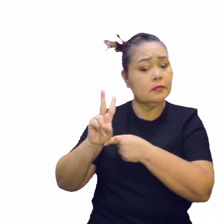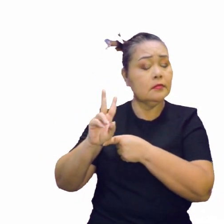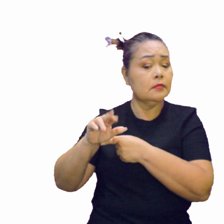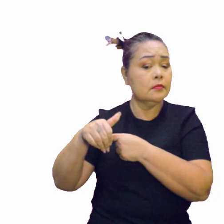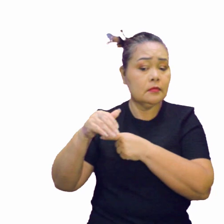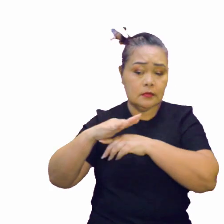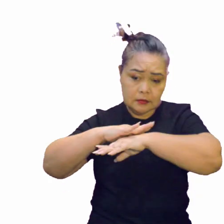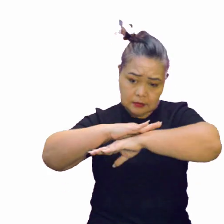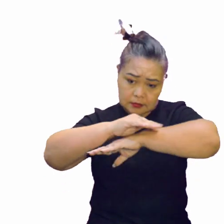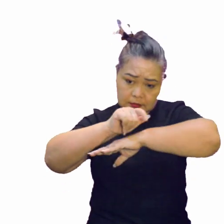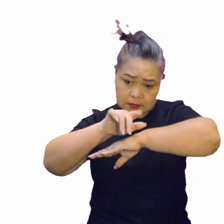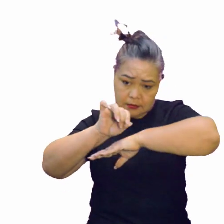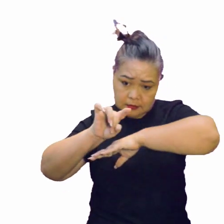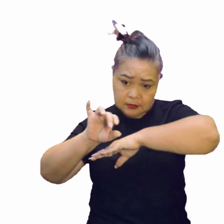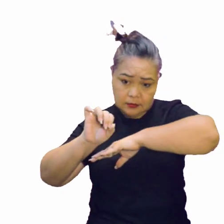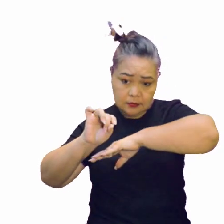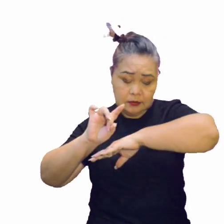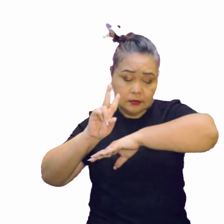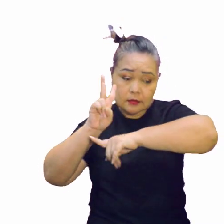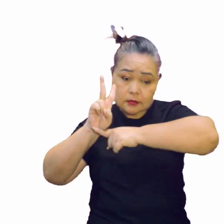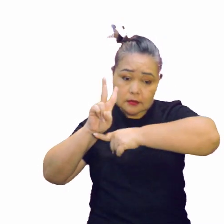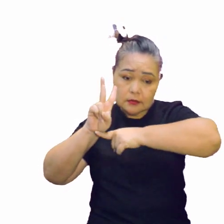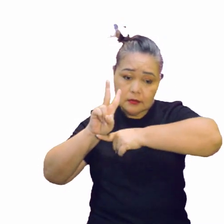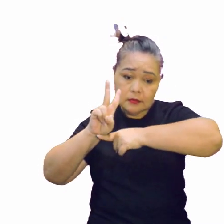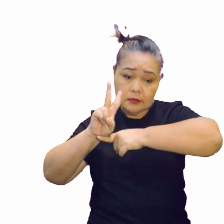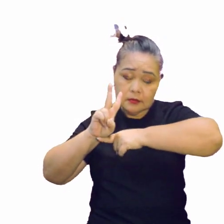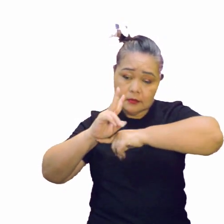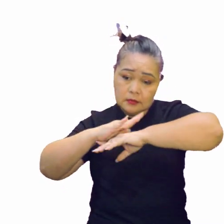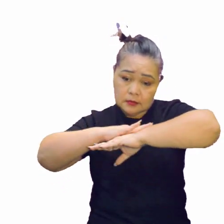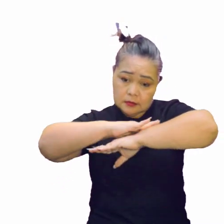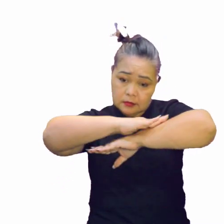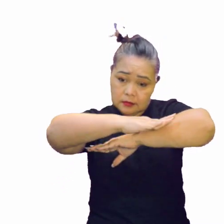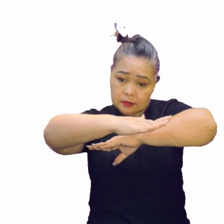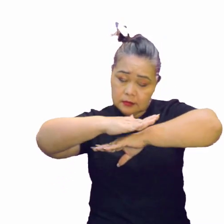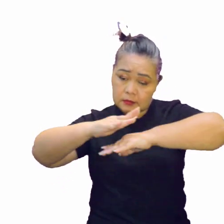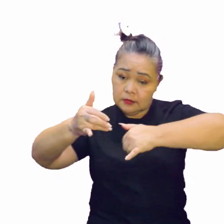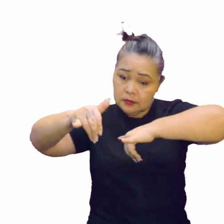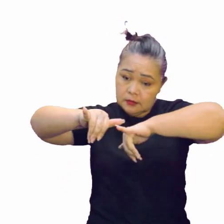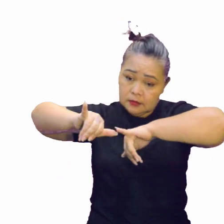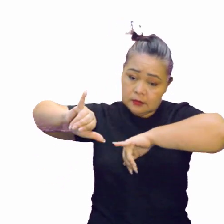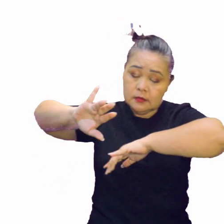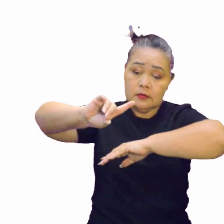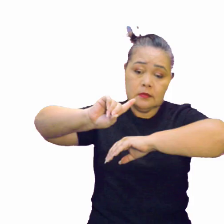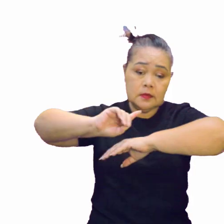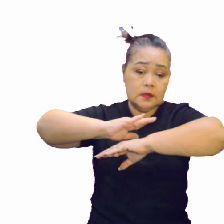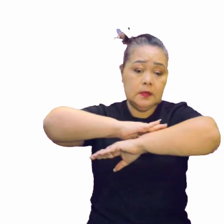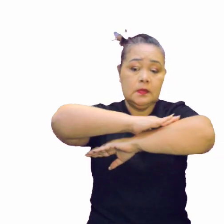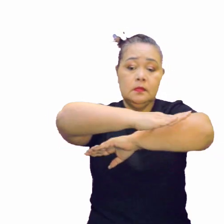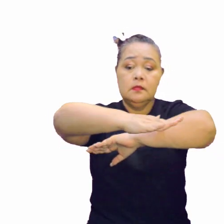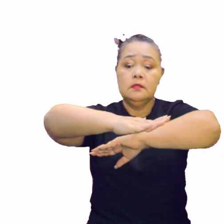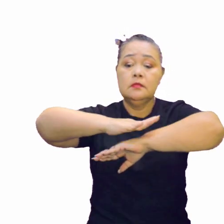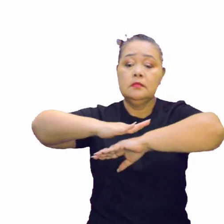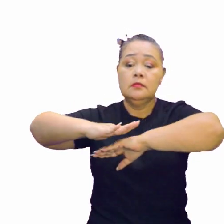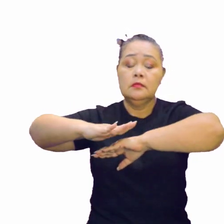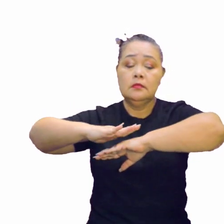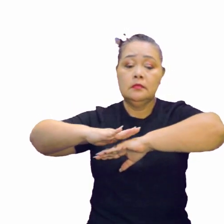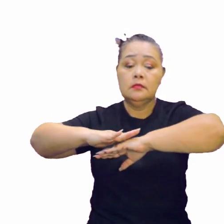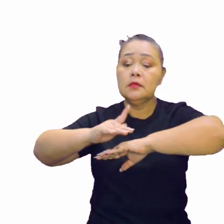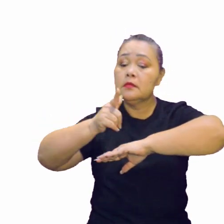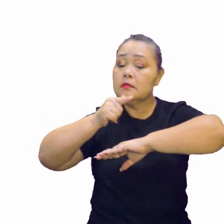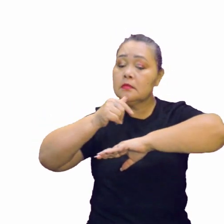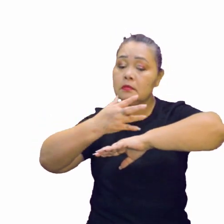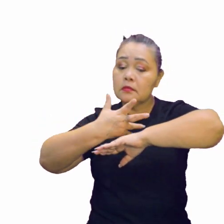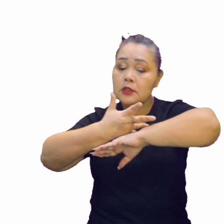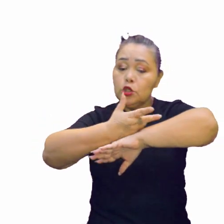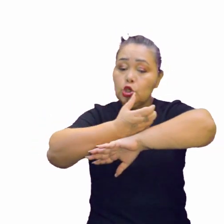a manutenção do estado físico-químico desse solo, a manutenção hídrica das necessidades,